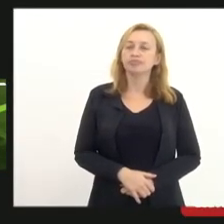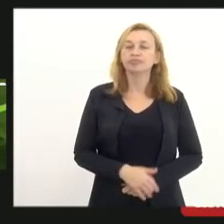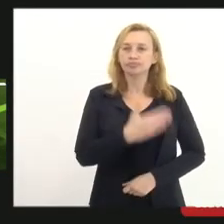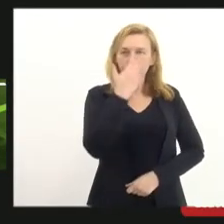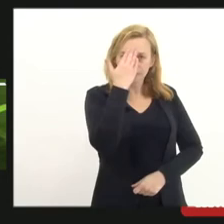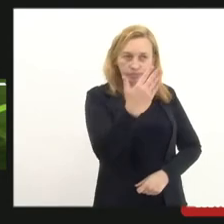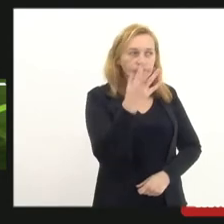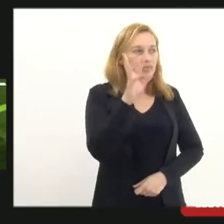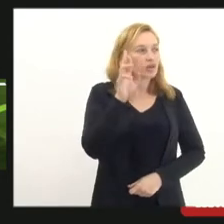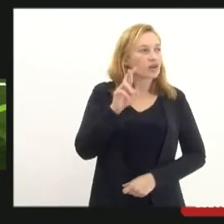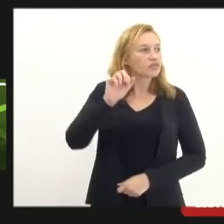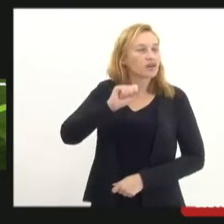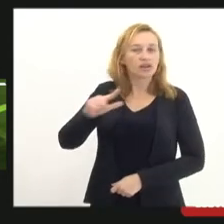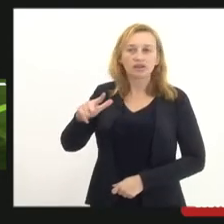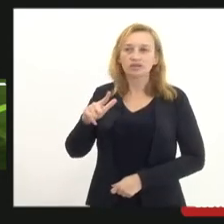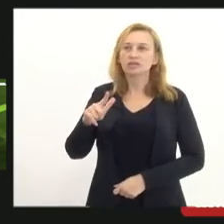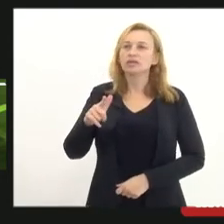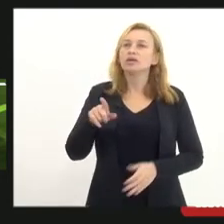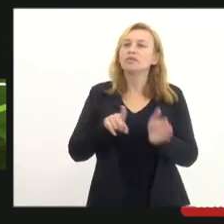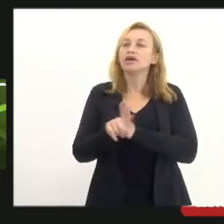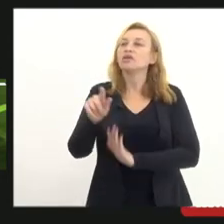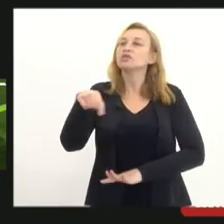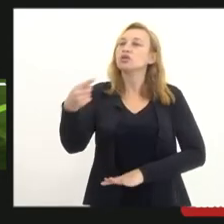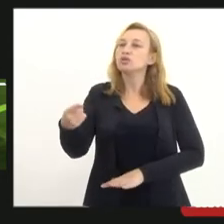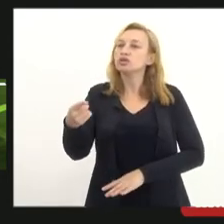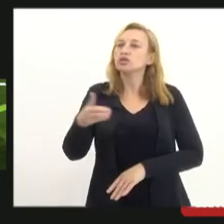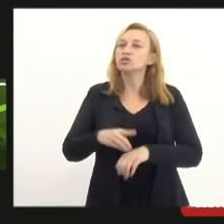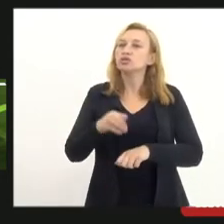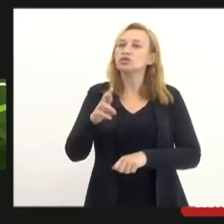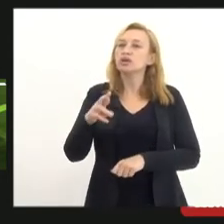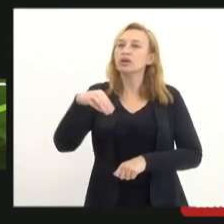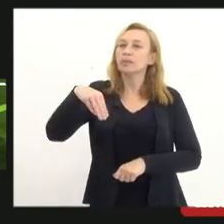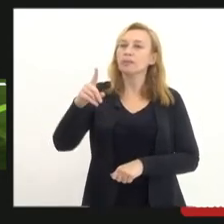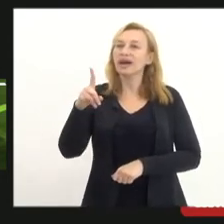Obrigada, Rafael. Gostaria de fazer mais alguma pergunta, doutora Mari?